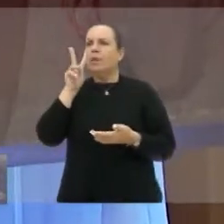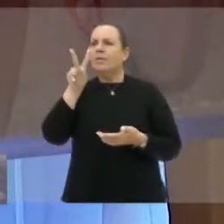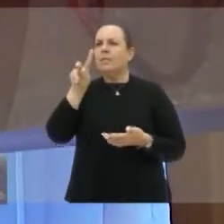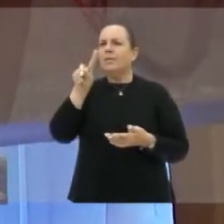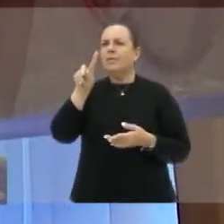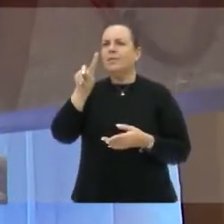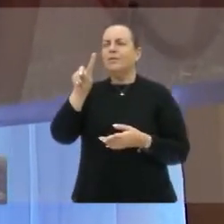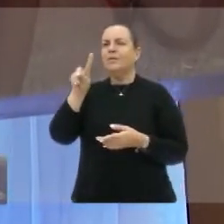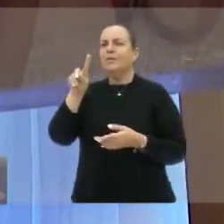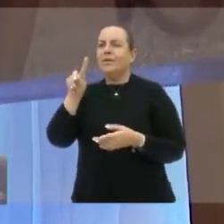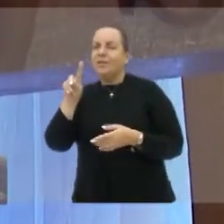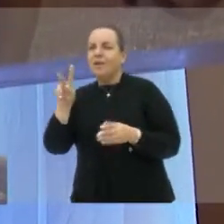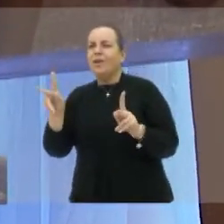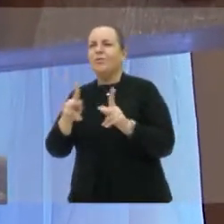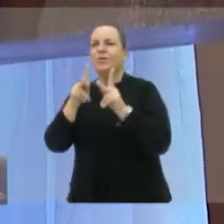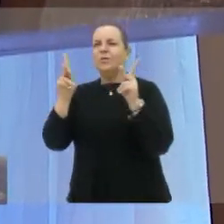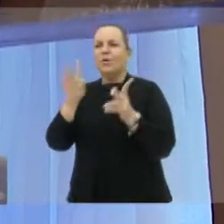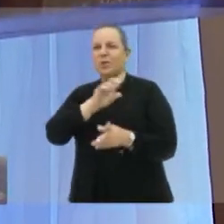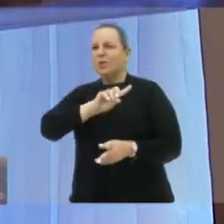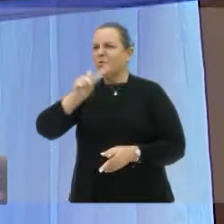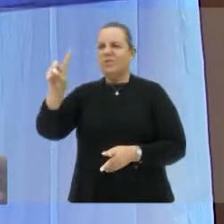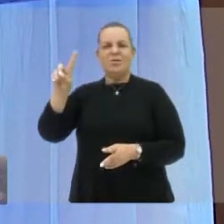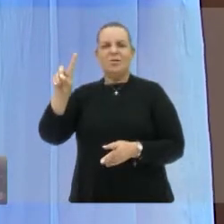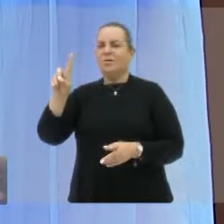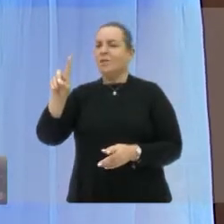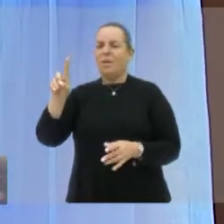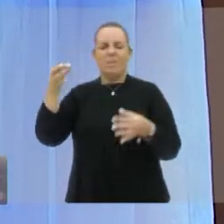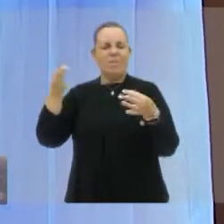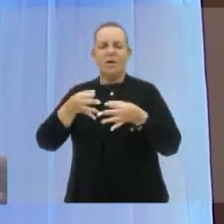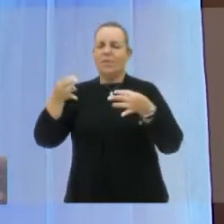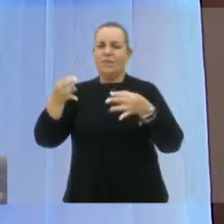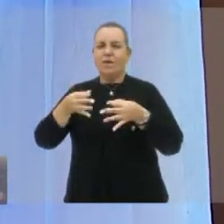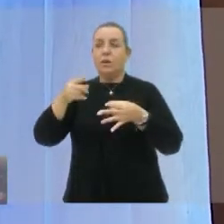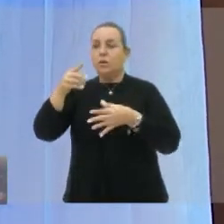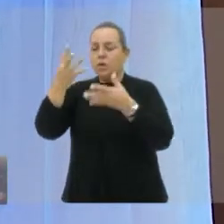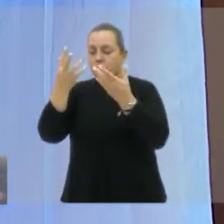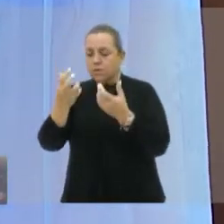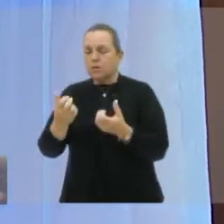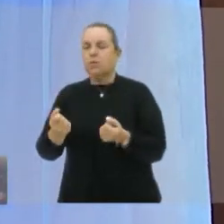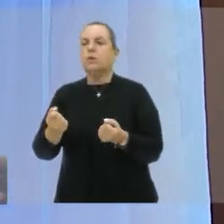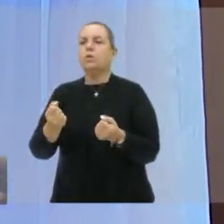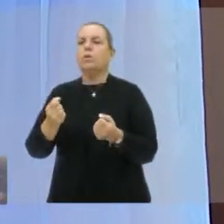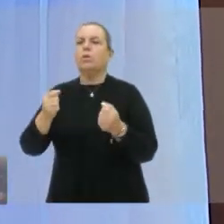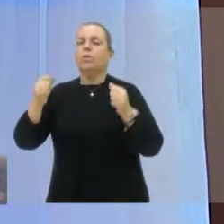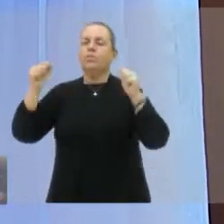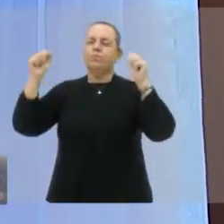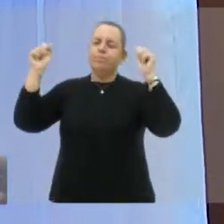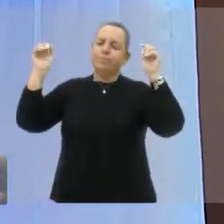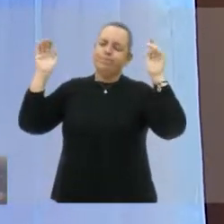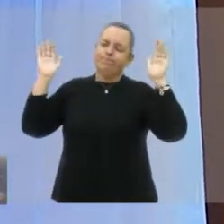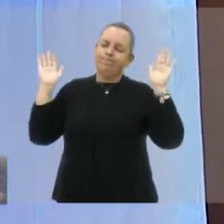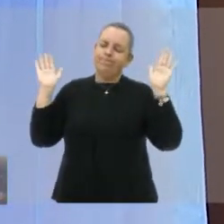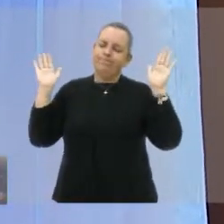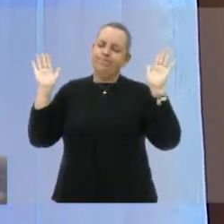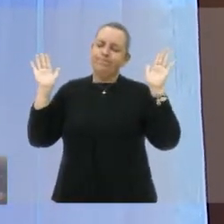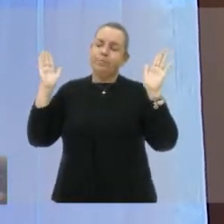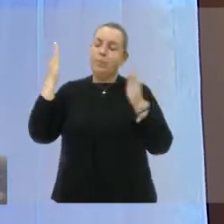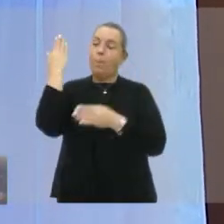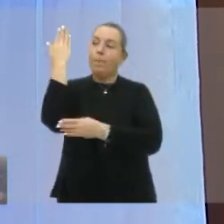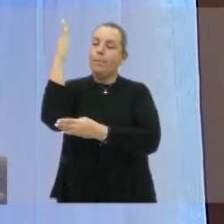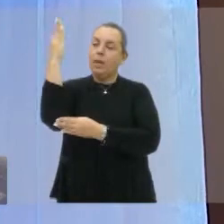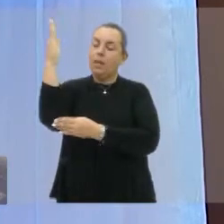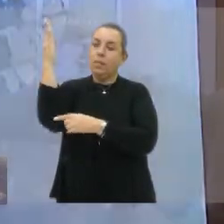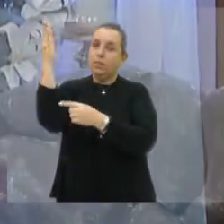de um Deus que é tão Deus, que aceitou morrer no madeiro da cruz. E você está olhando para esta cruz e